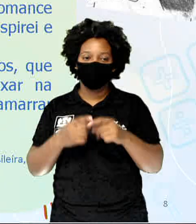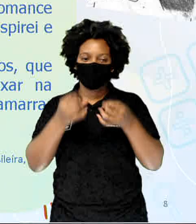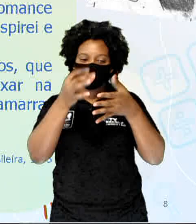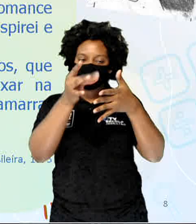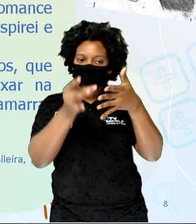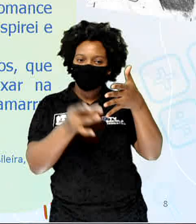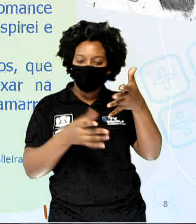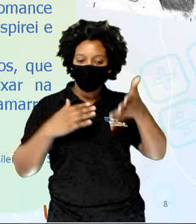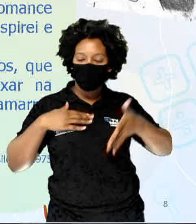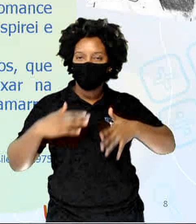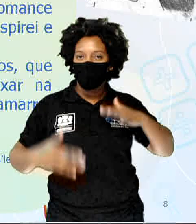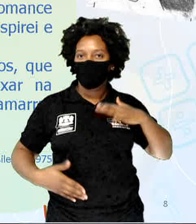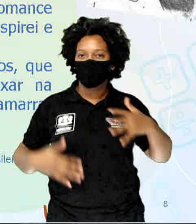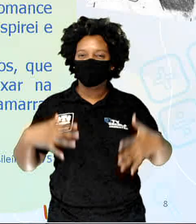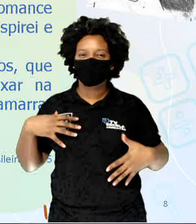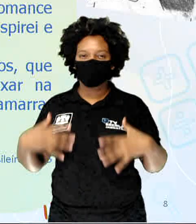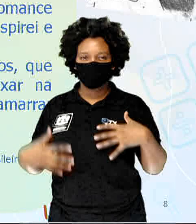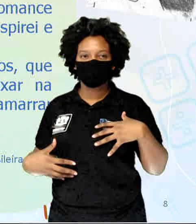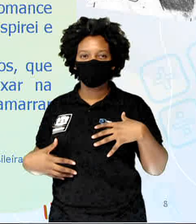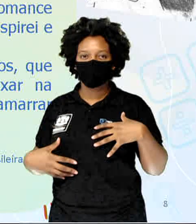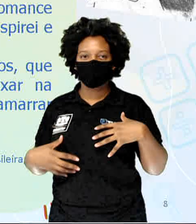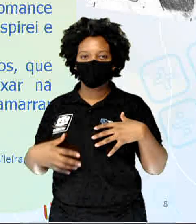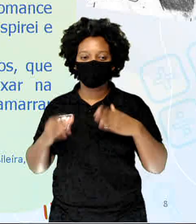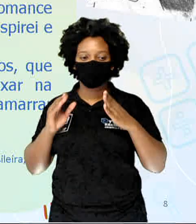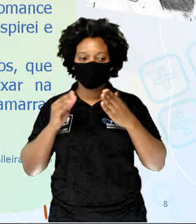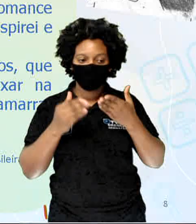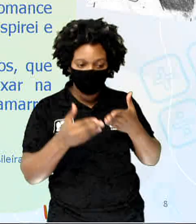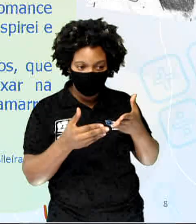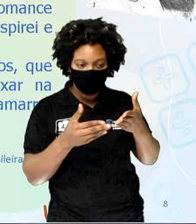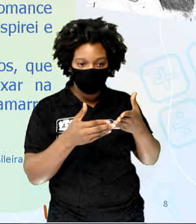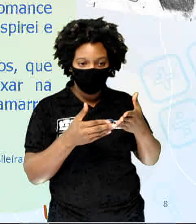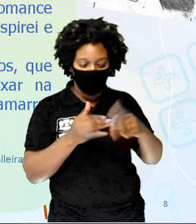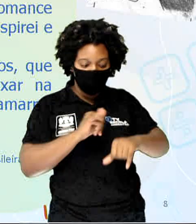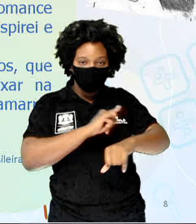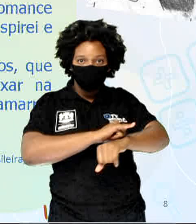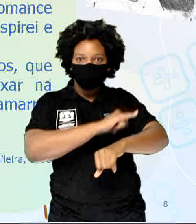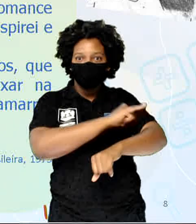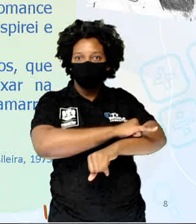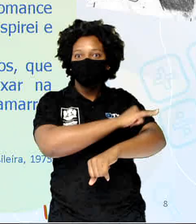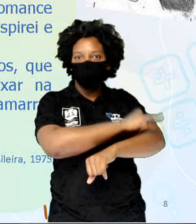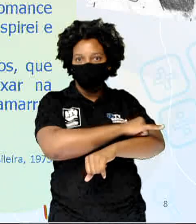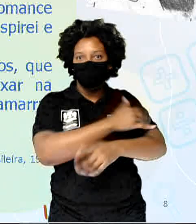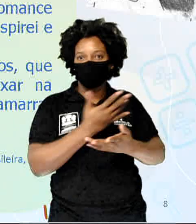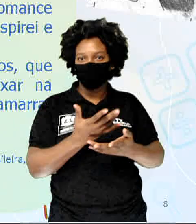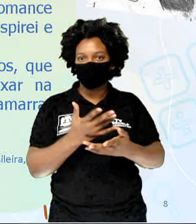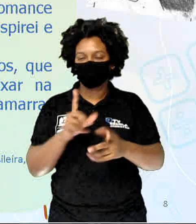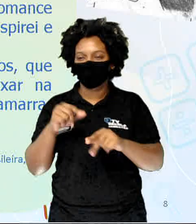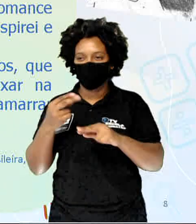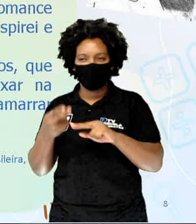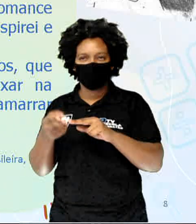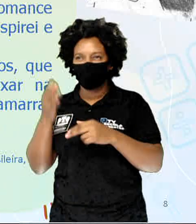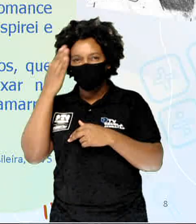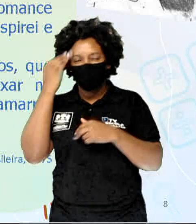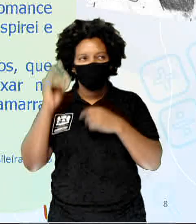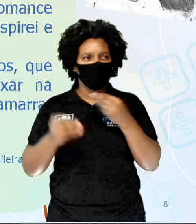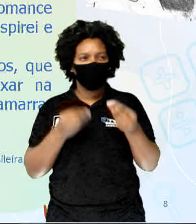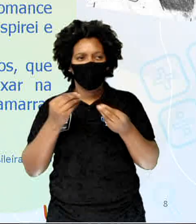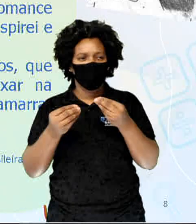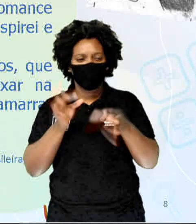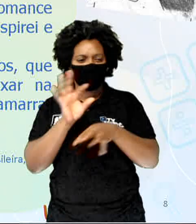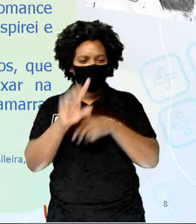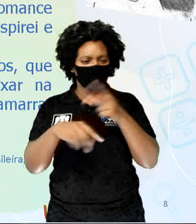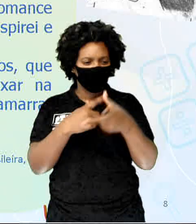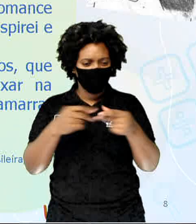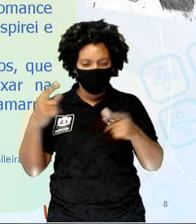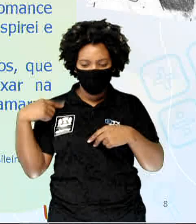seu corpo, né? Dizendo, ele enfatizando, destacando por ela ser muito gorda. Depois não sabia como amarrar o cinto e eu